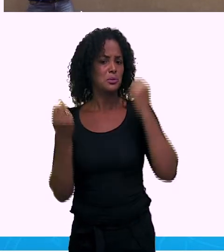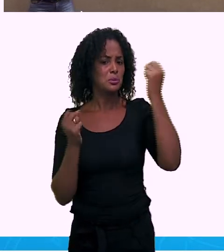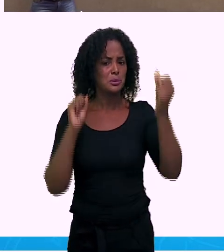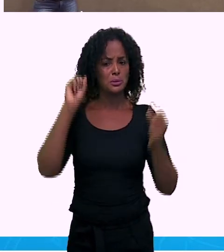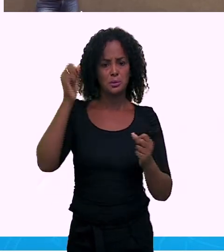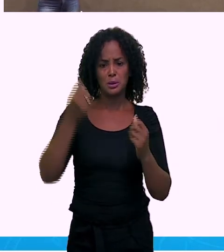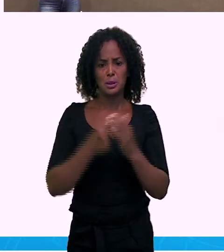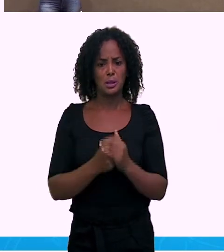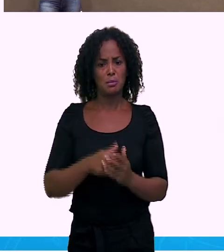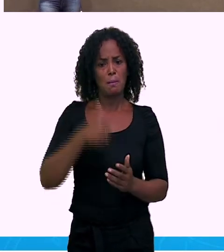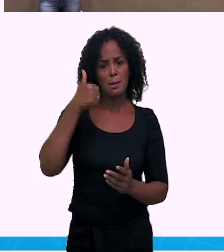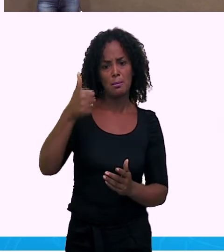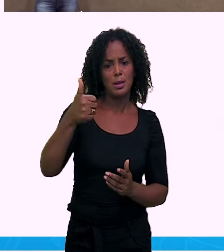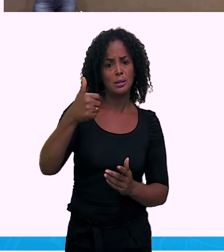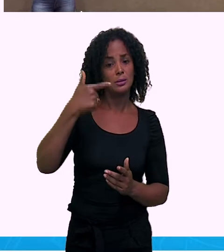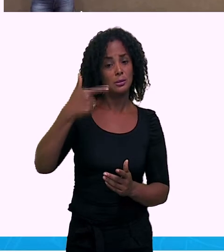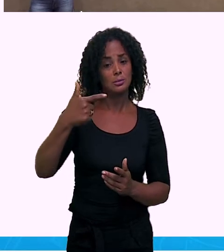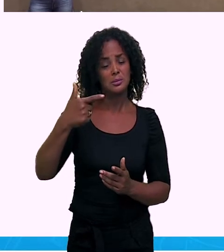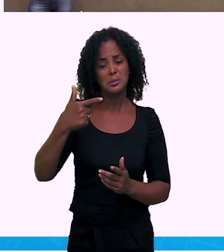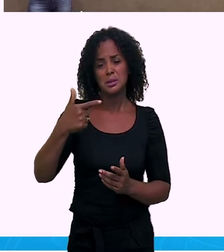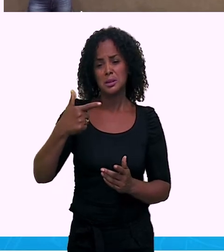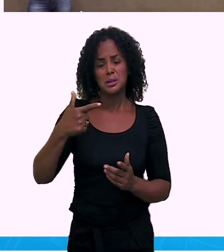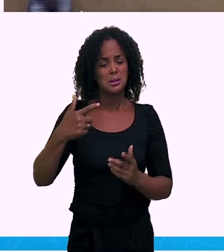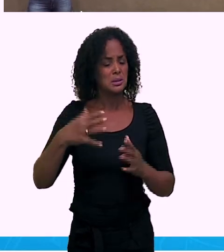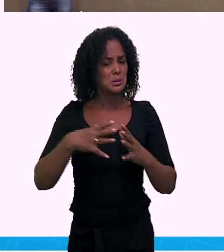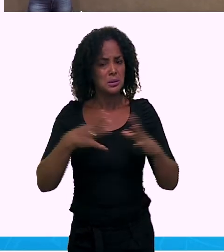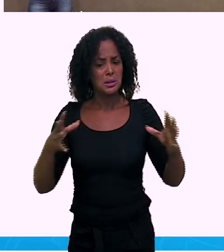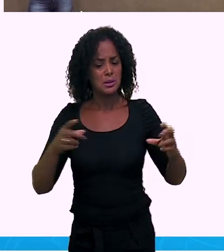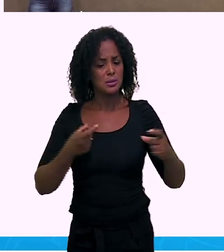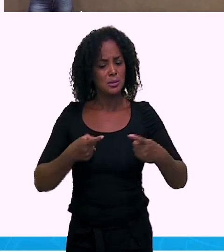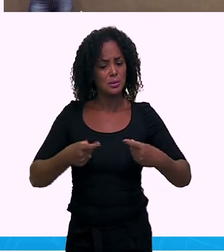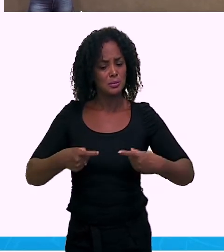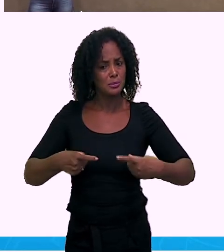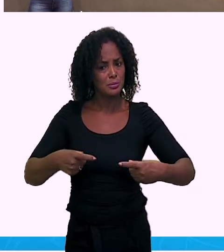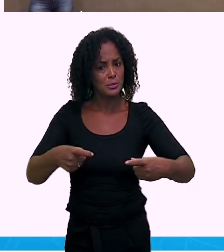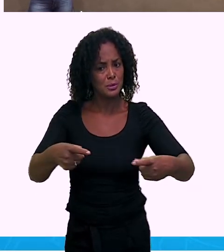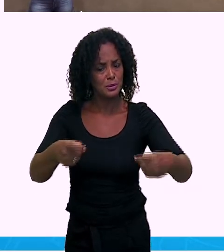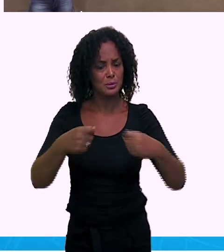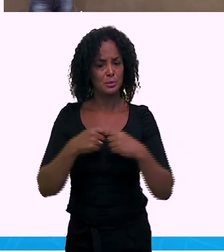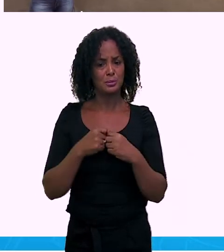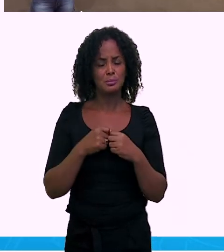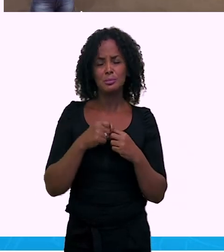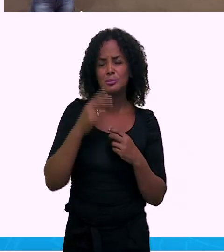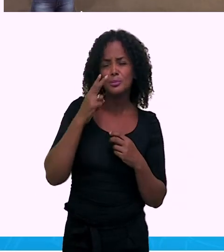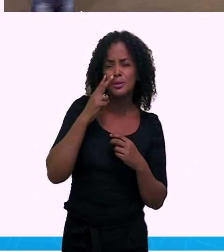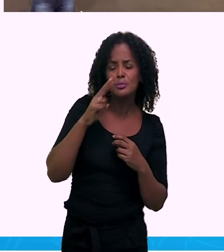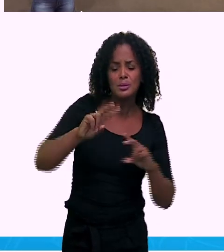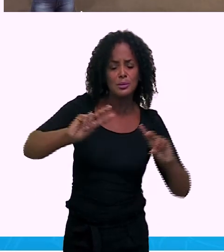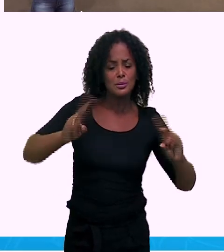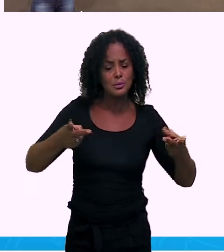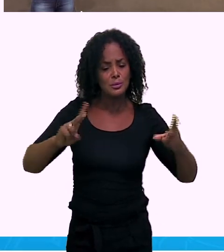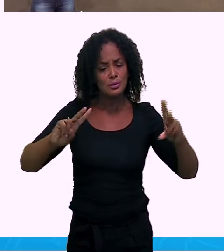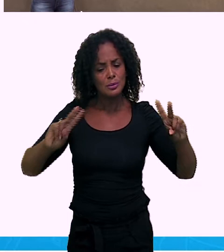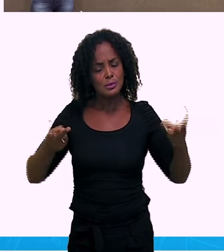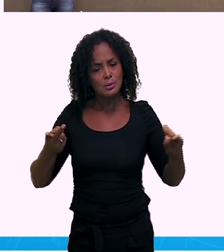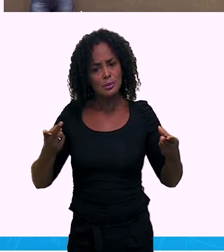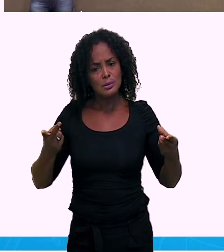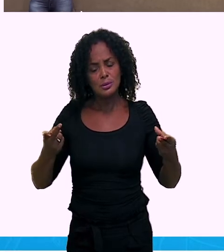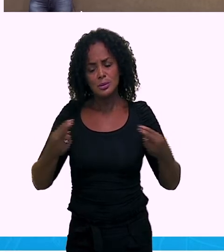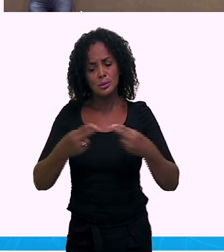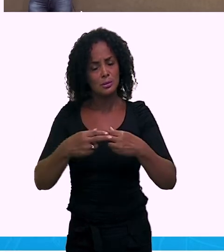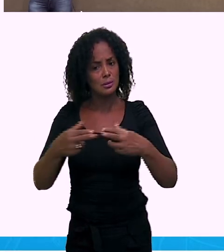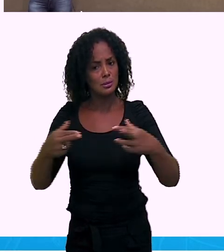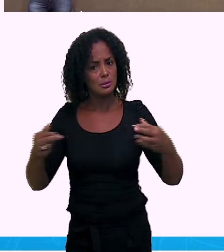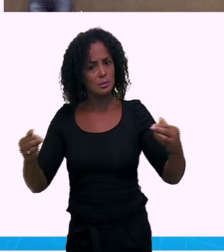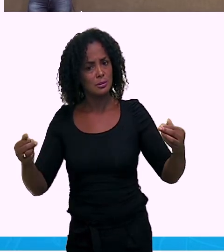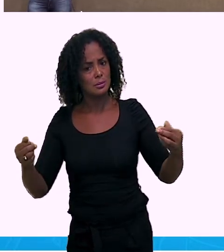Mundiais. Então, vocês podem perceber que estão vendo a diferença aí de tempo cronológico e